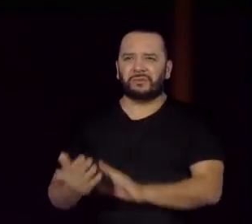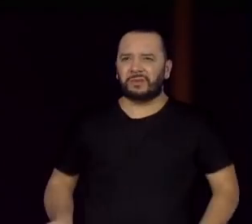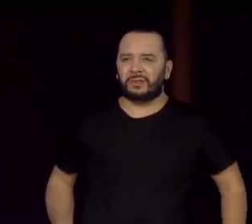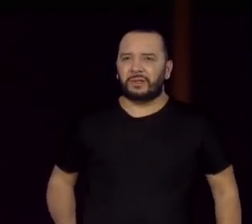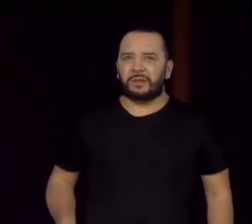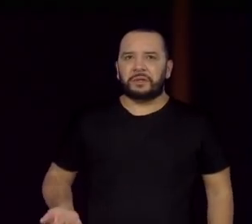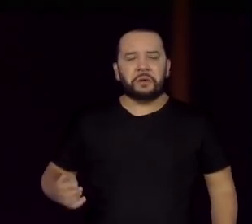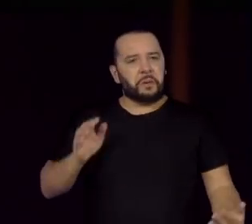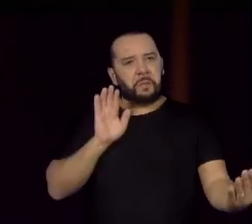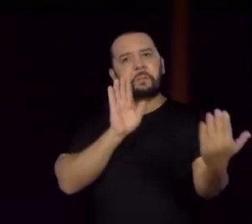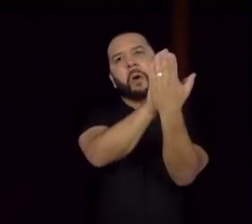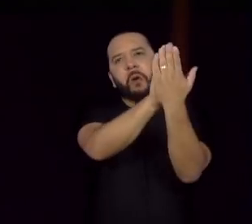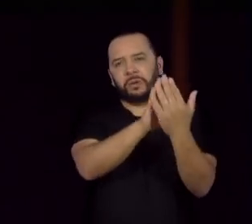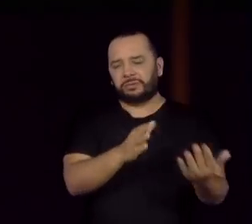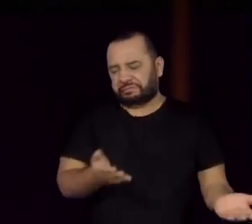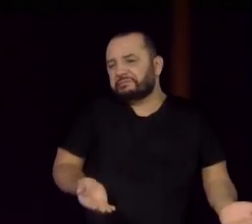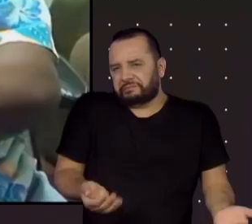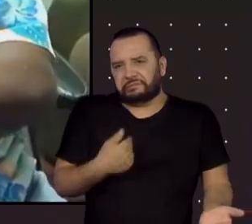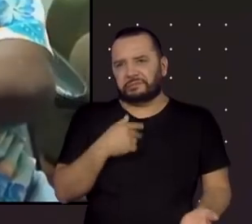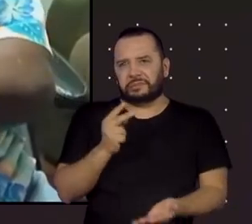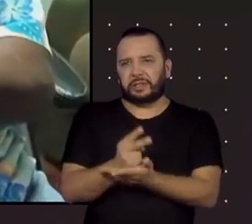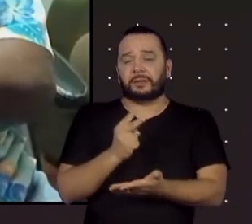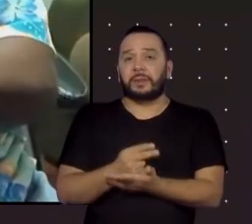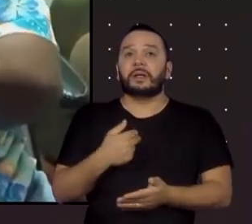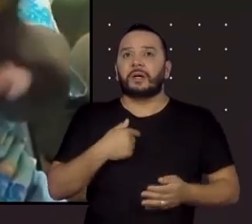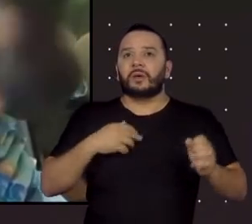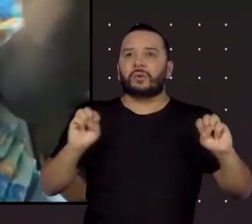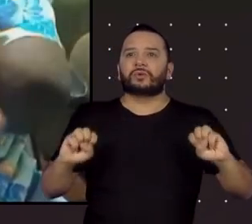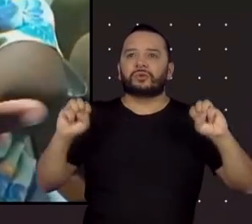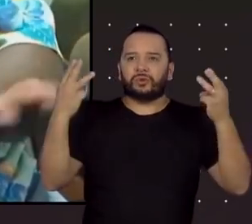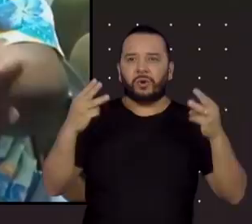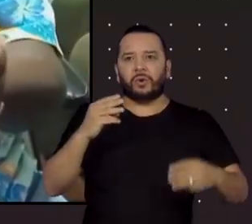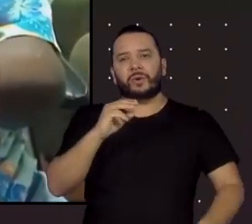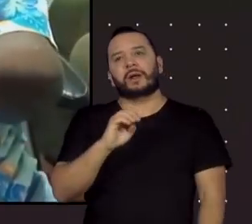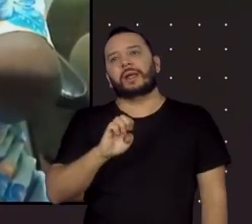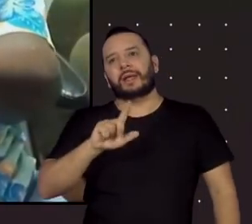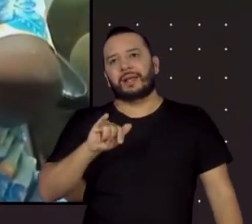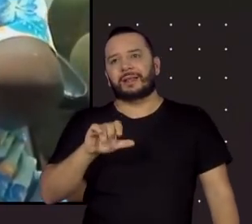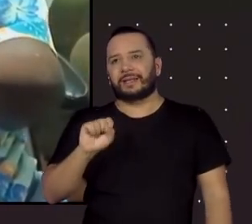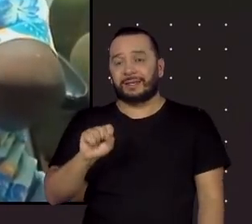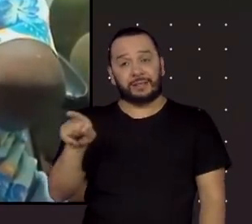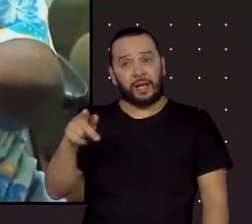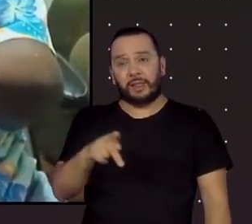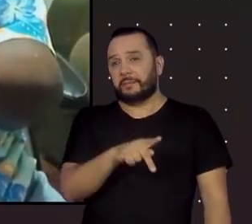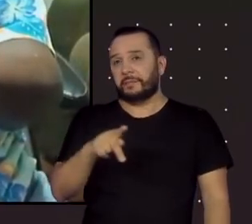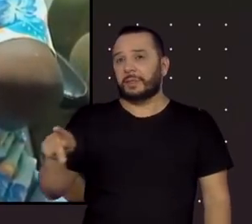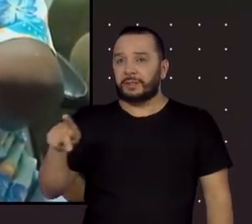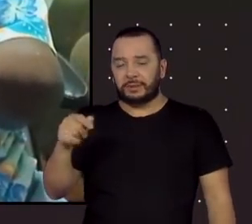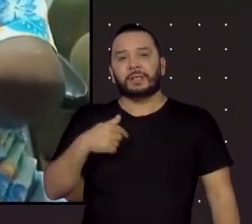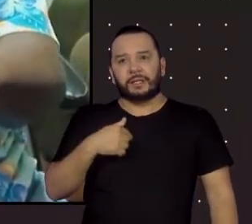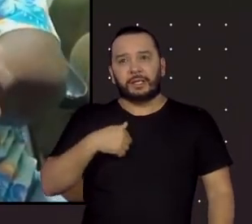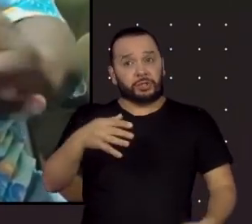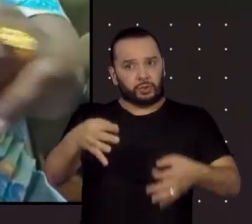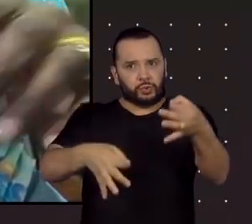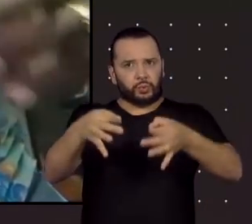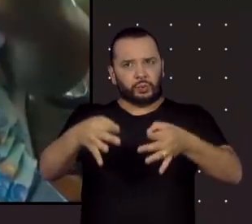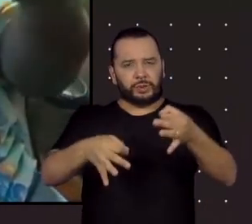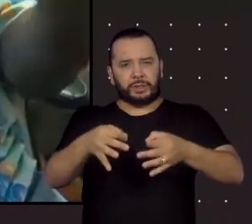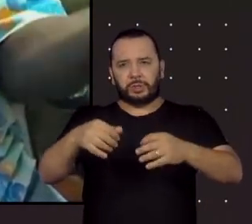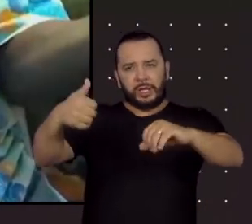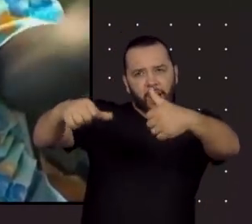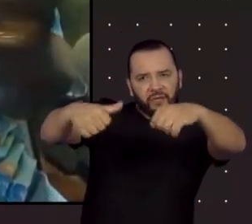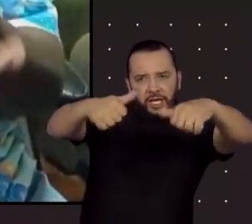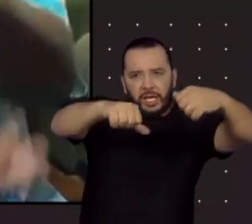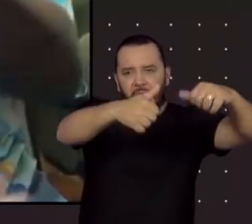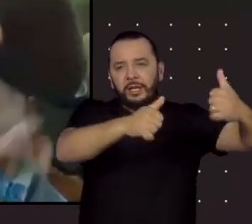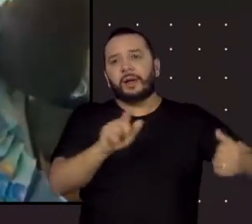o show da Elis, que ela era presidente do júri no Festival de 71, parece. Isso.